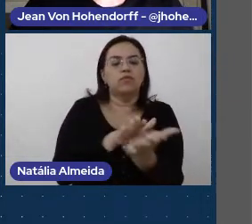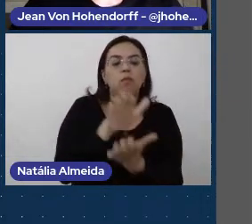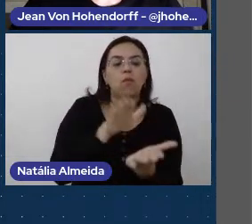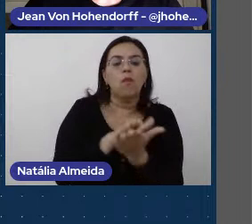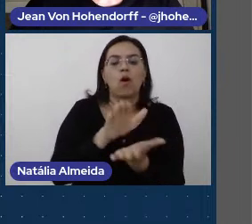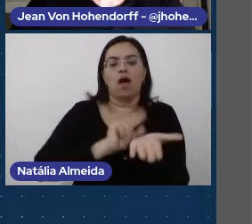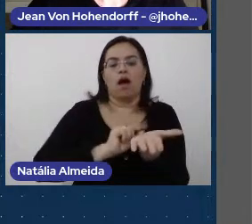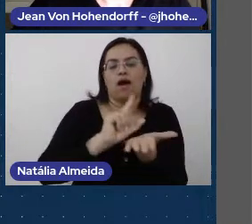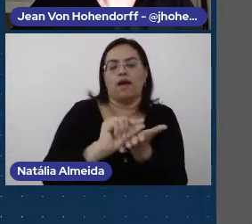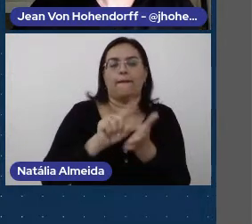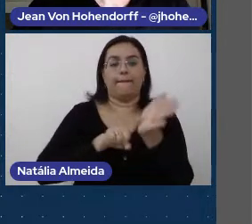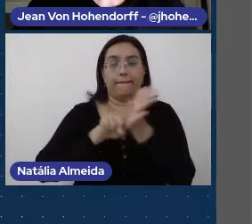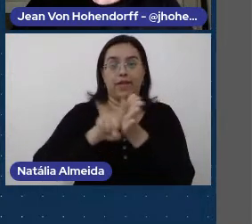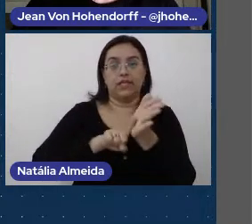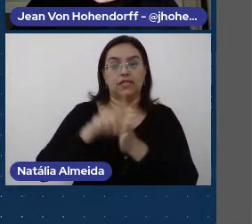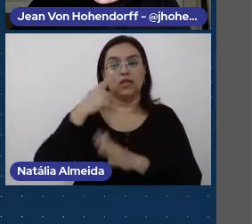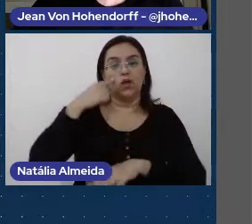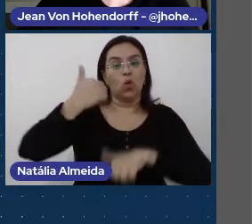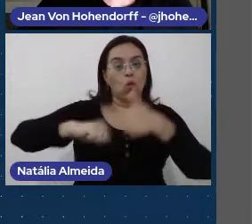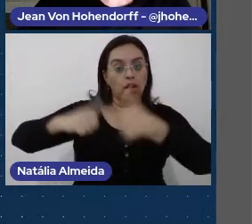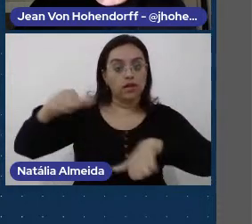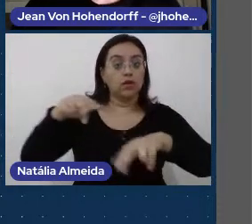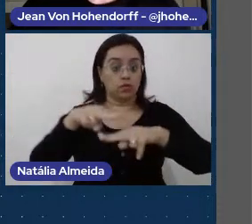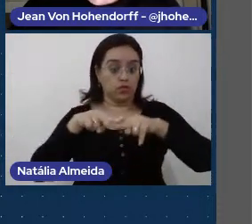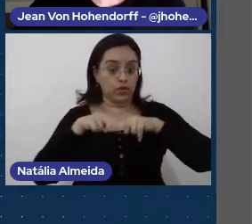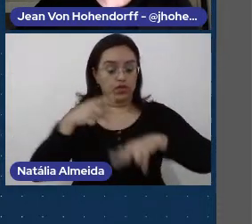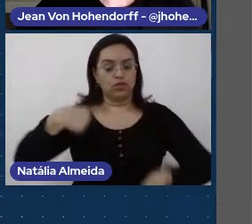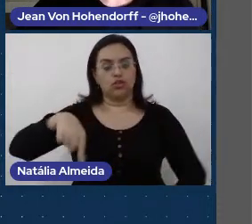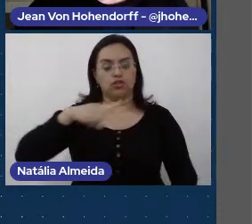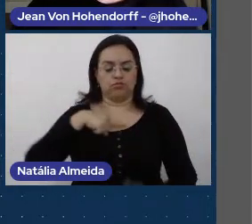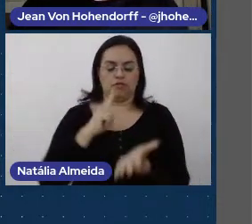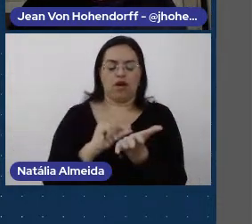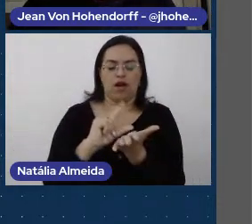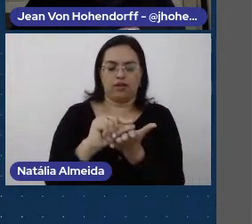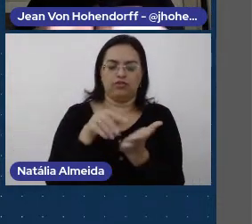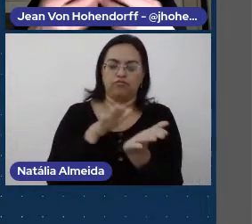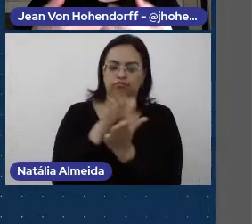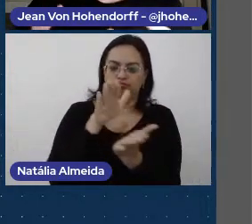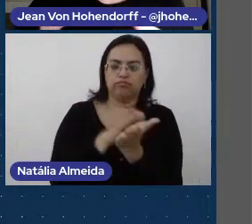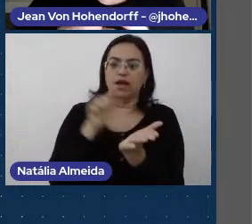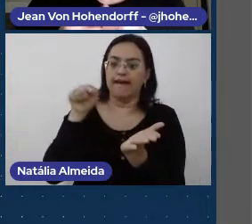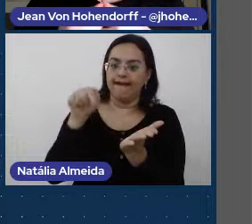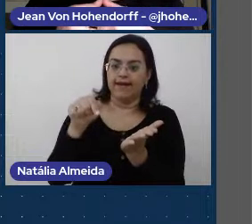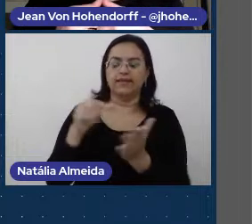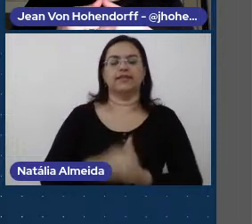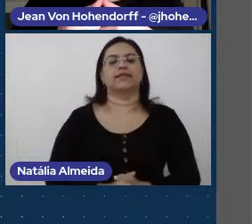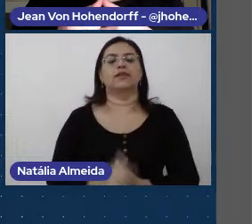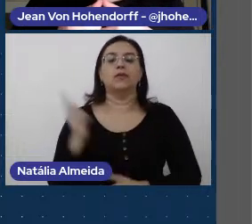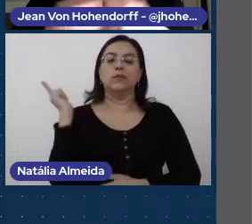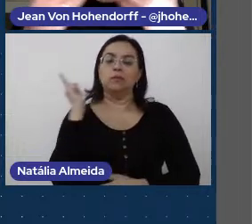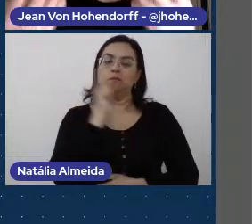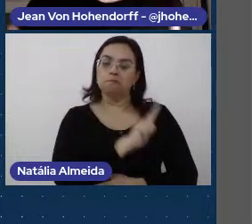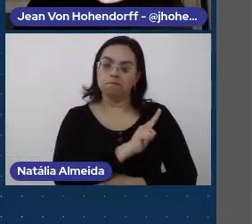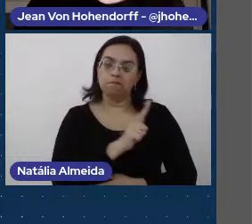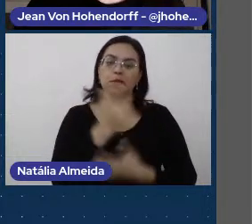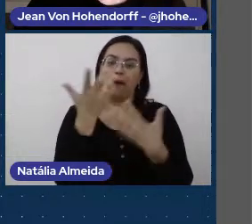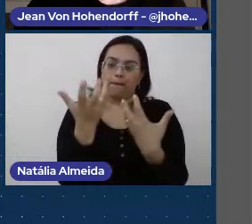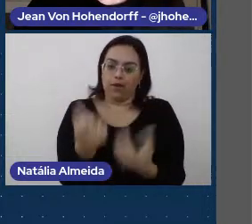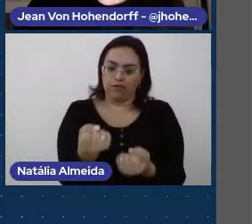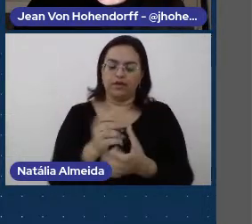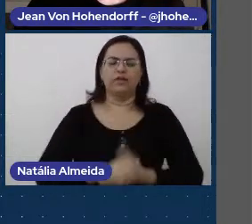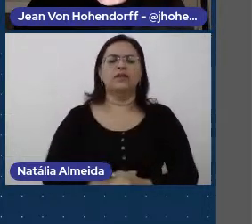pesquisa qualitativa. Então, por isso, nós submetemos esse nosso artigo nessa revista. Ele acabou sendo aceito. Então, por que